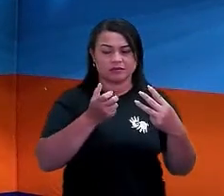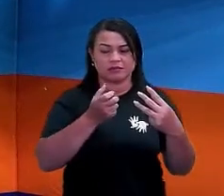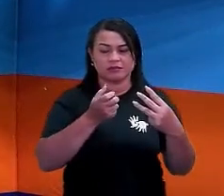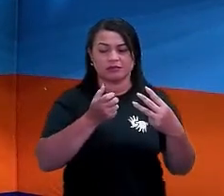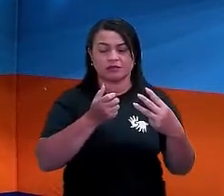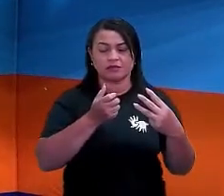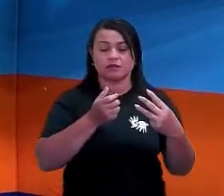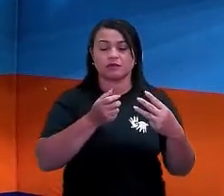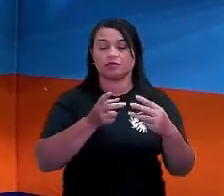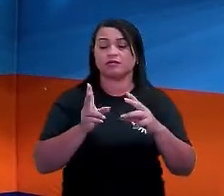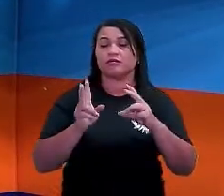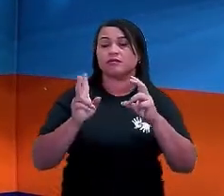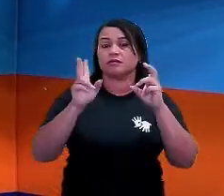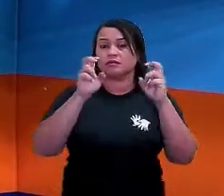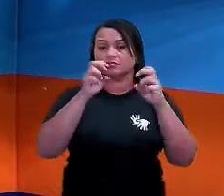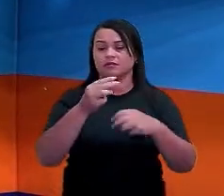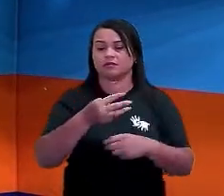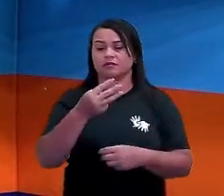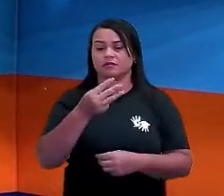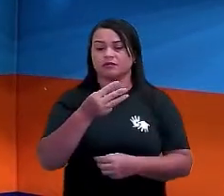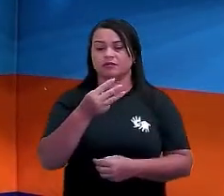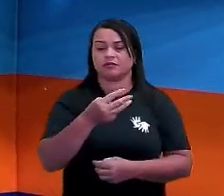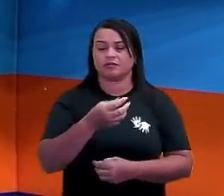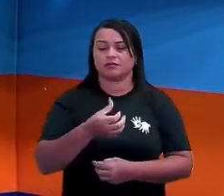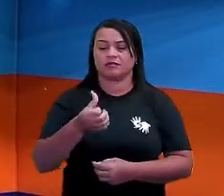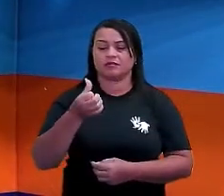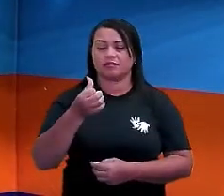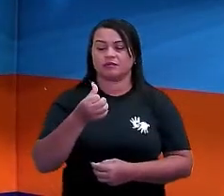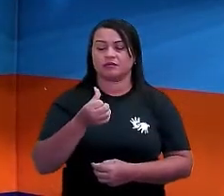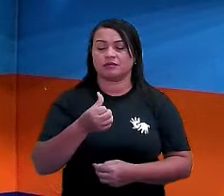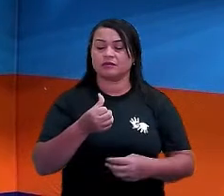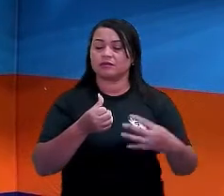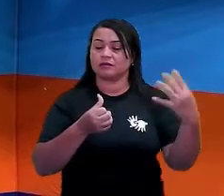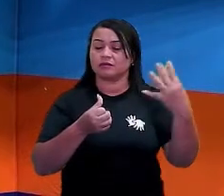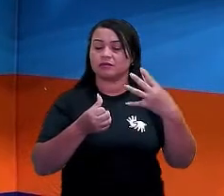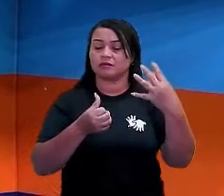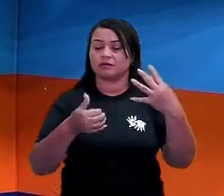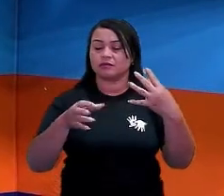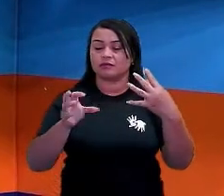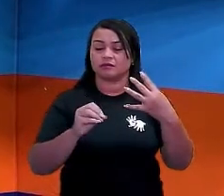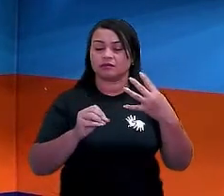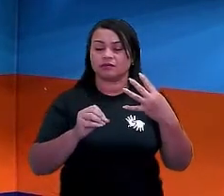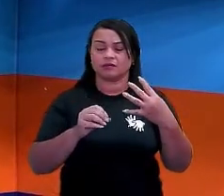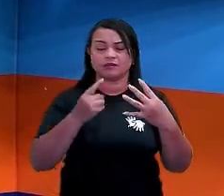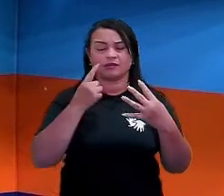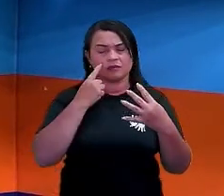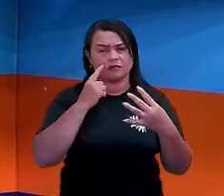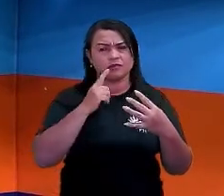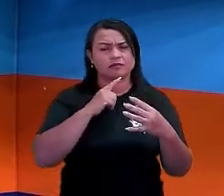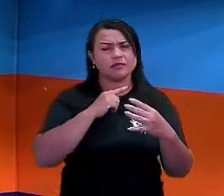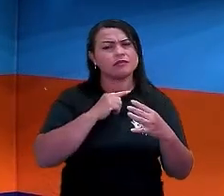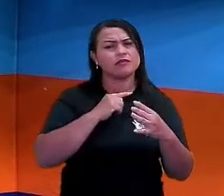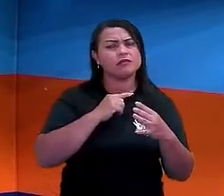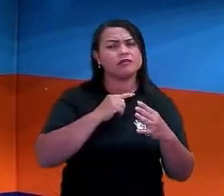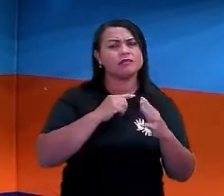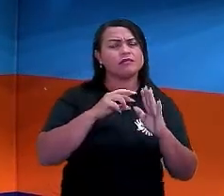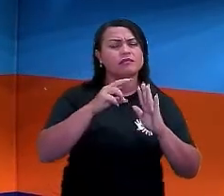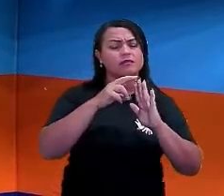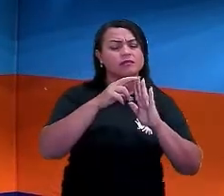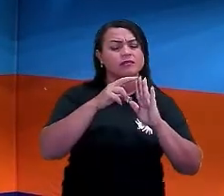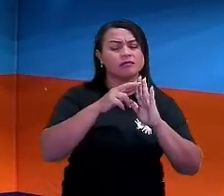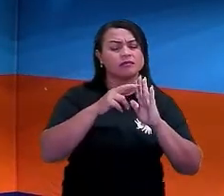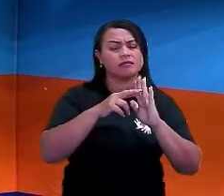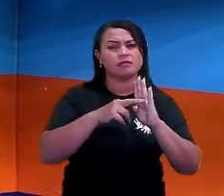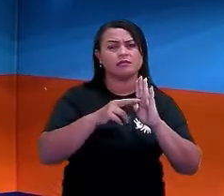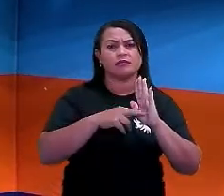No termo 3, 6. E no termo 4, 10. Há uma regularidade? Sim, há